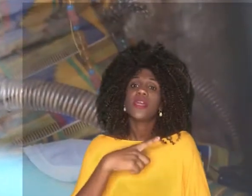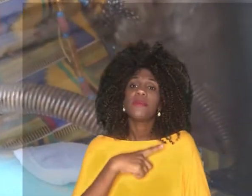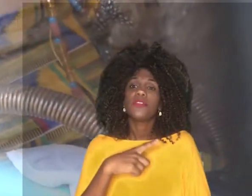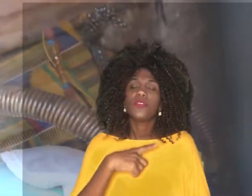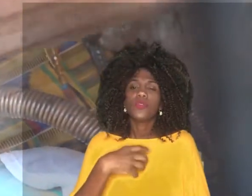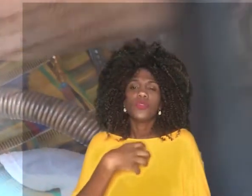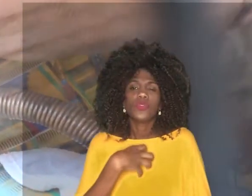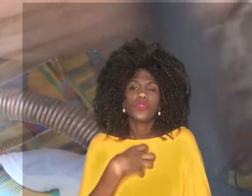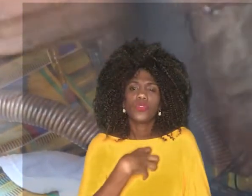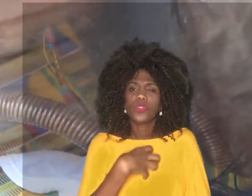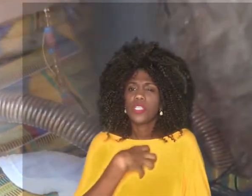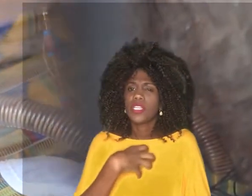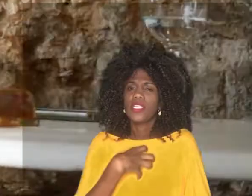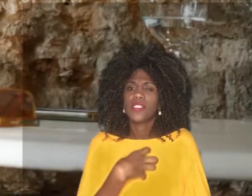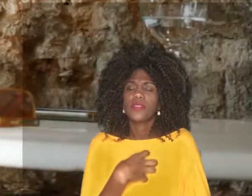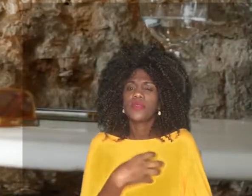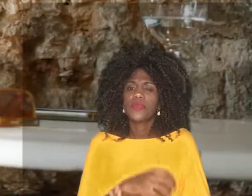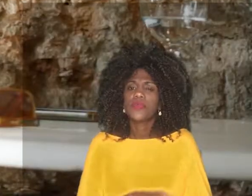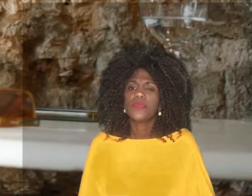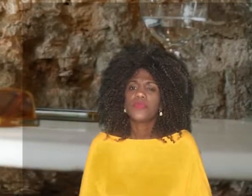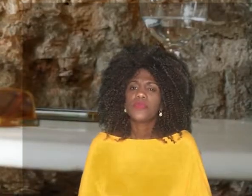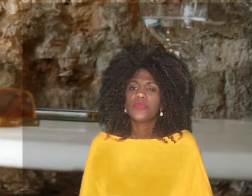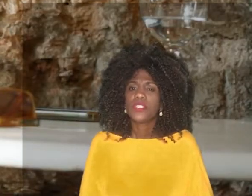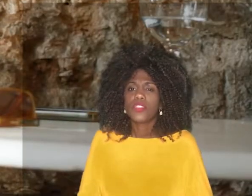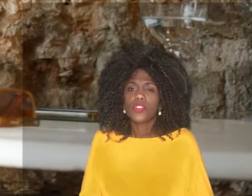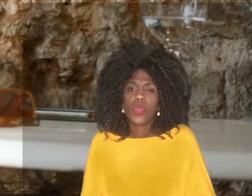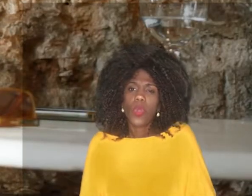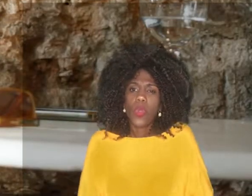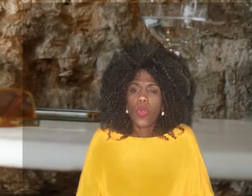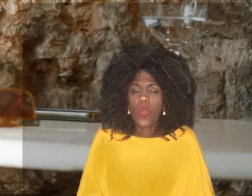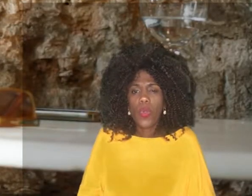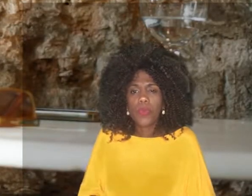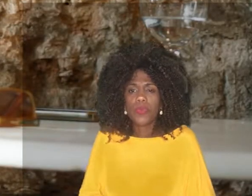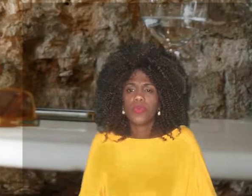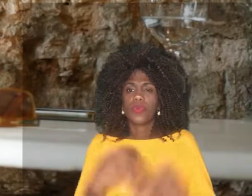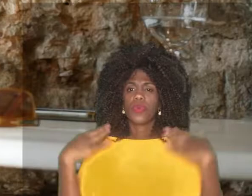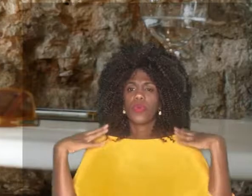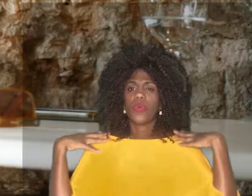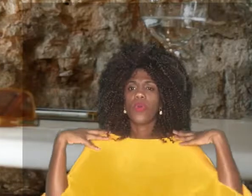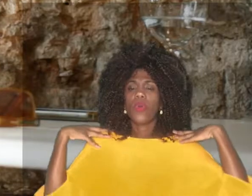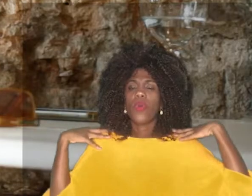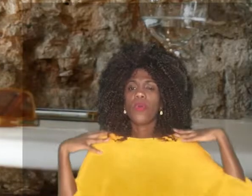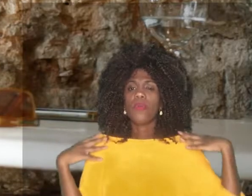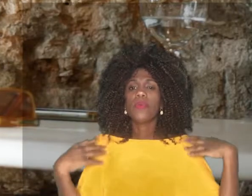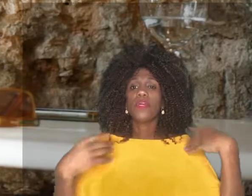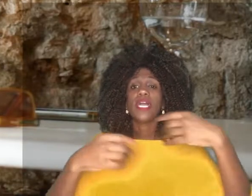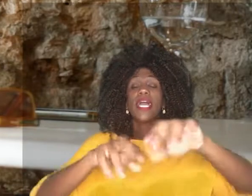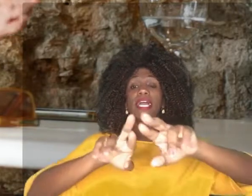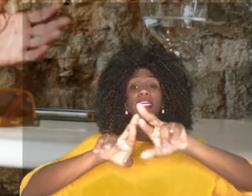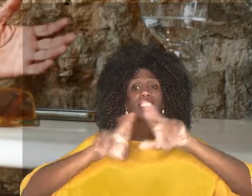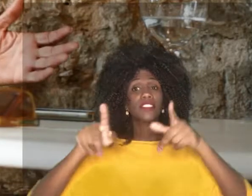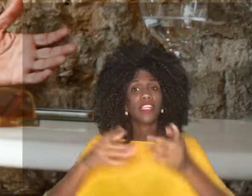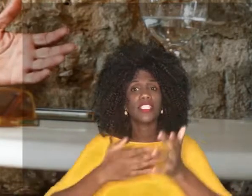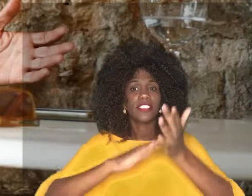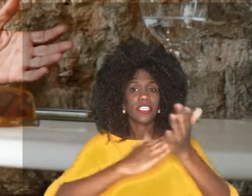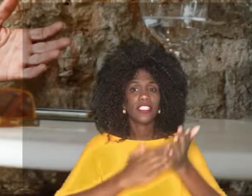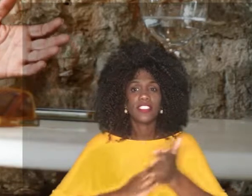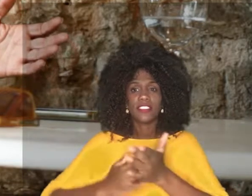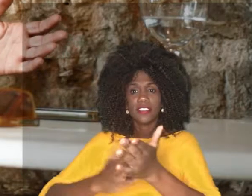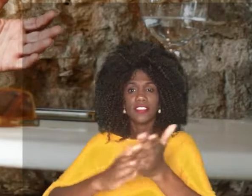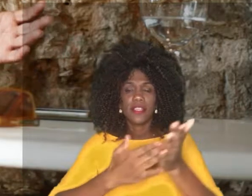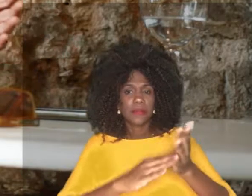temos uma maneira, né, de ombro, um movimento de ombro, que é diferente da escola de